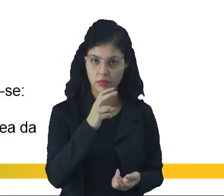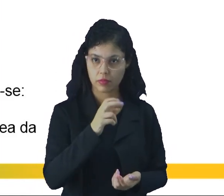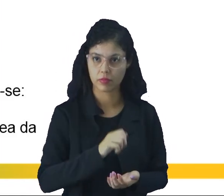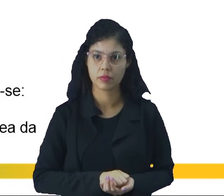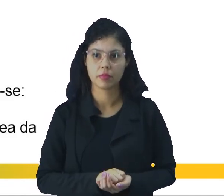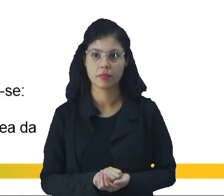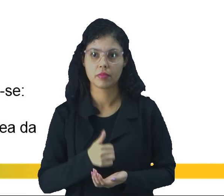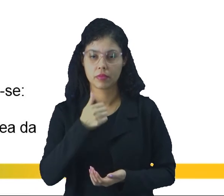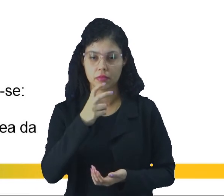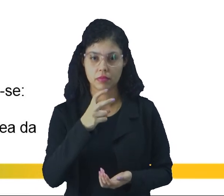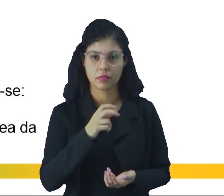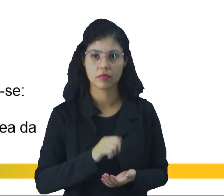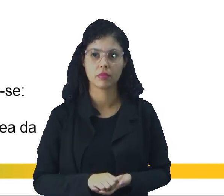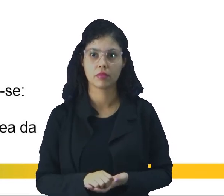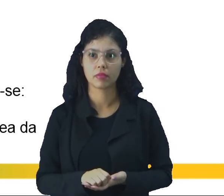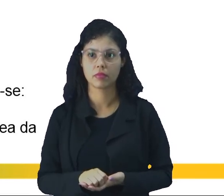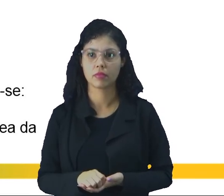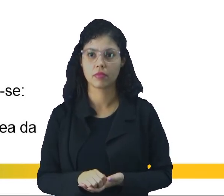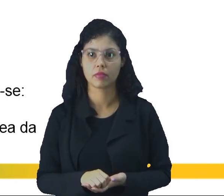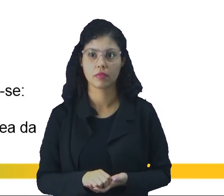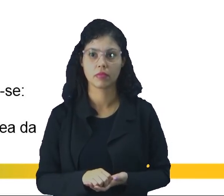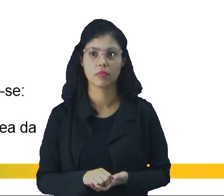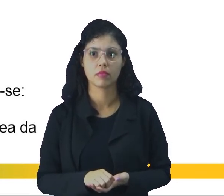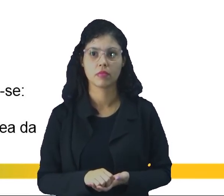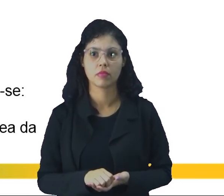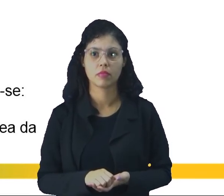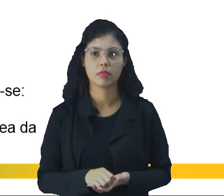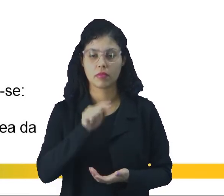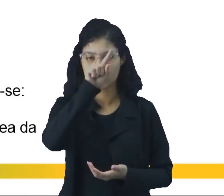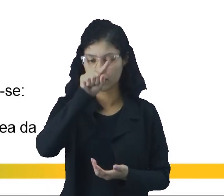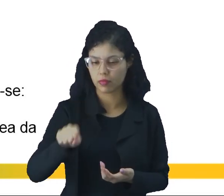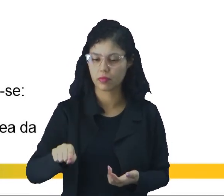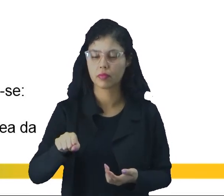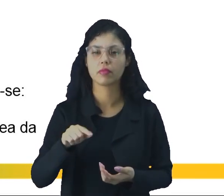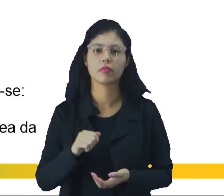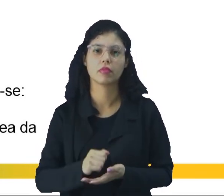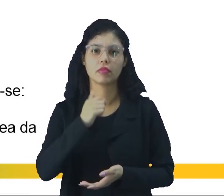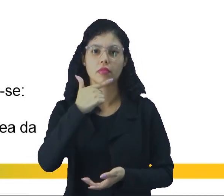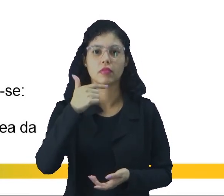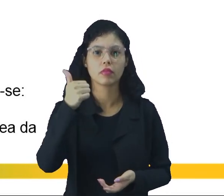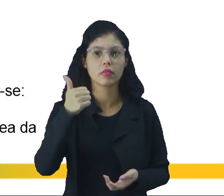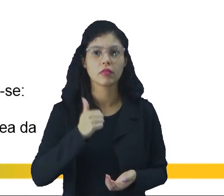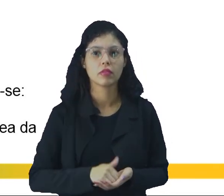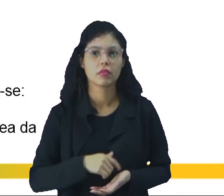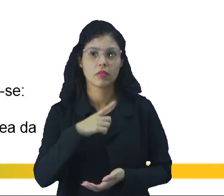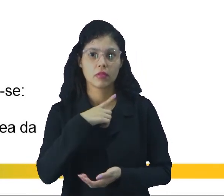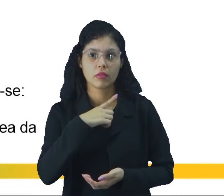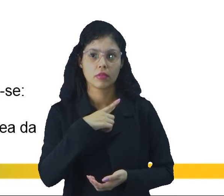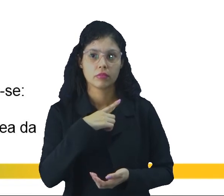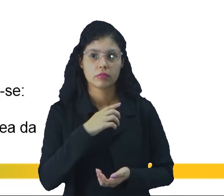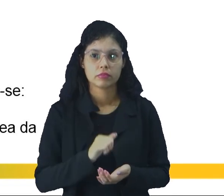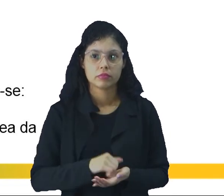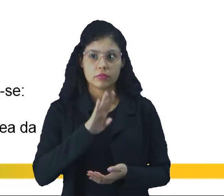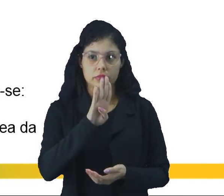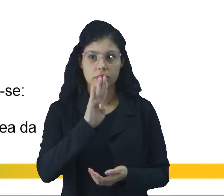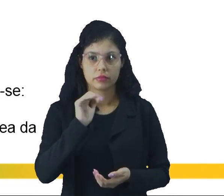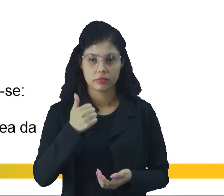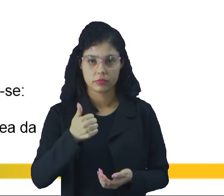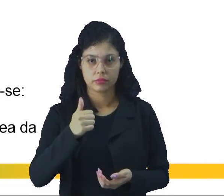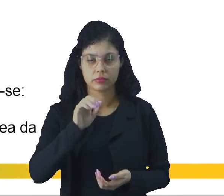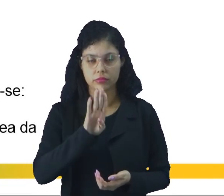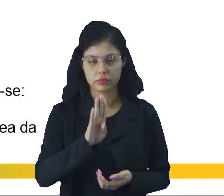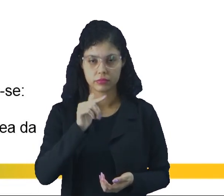15, aqui, ó, e aqui eu vou cortar. Aqui é 21. Então, eu vou ter a área B1 e a